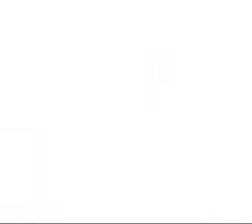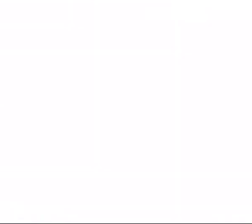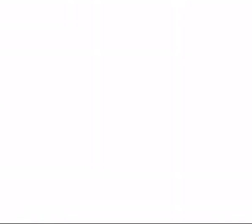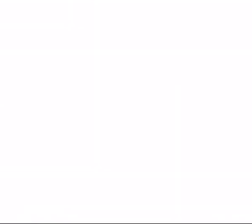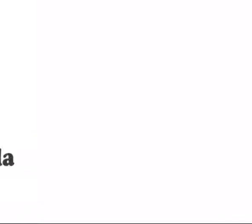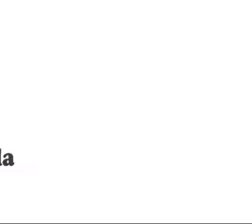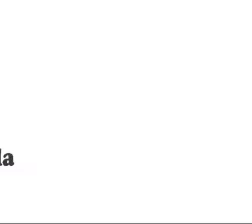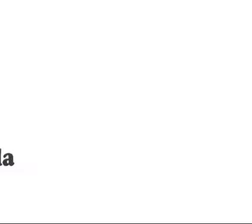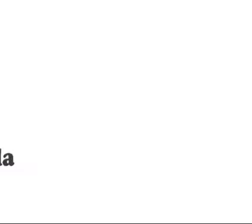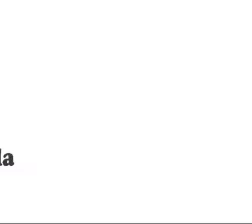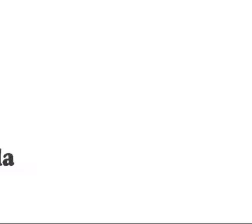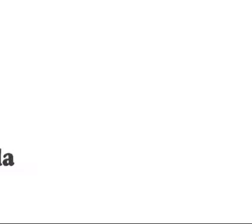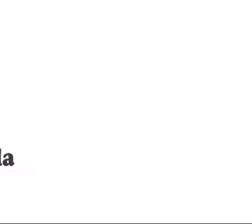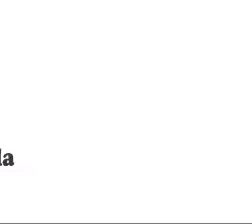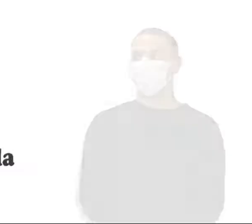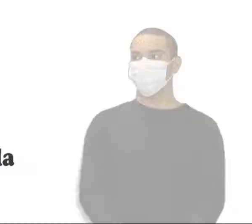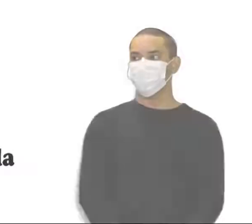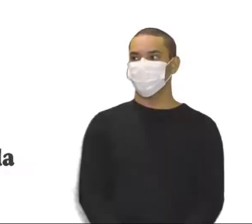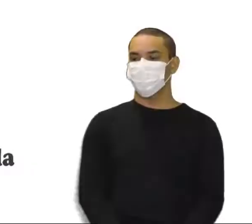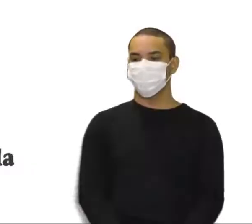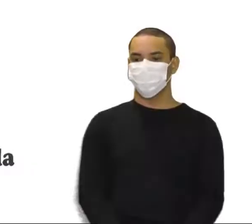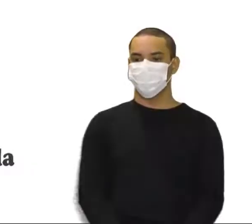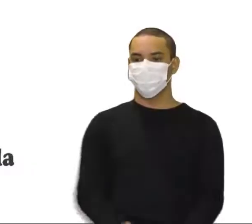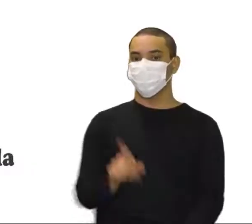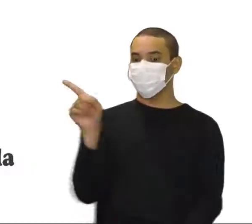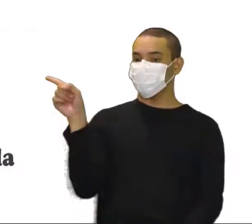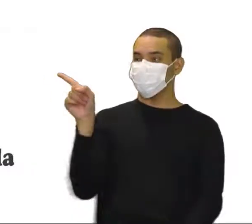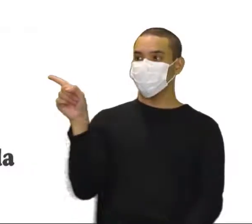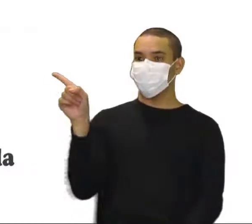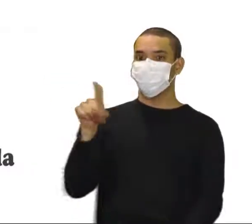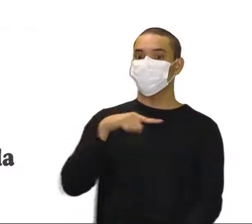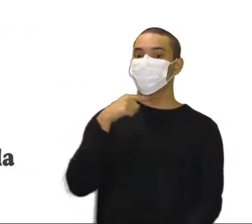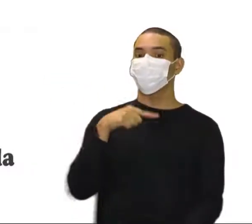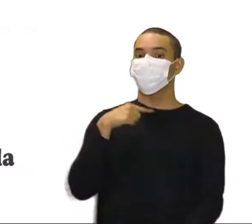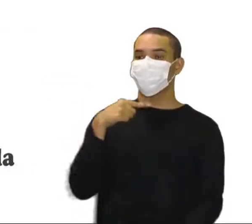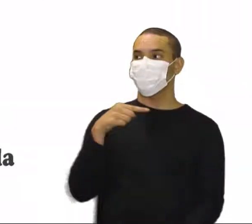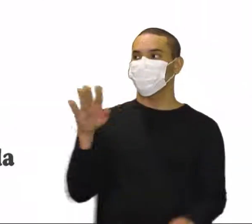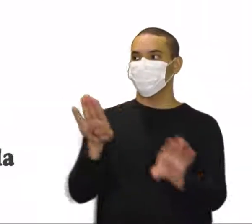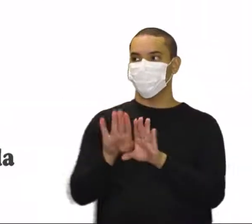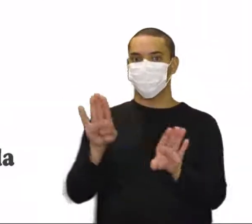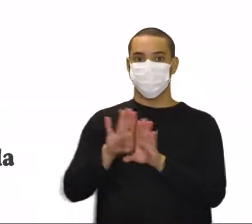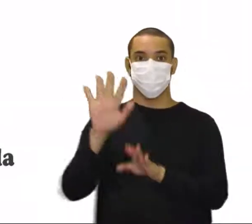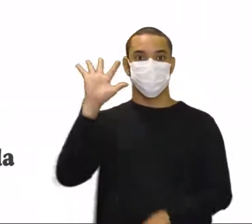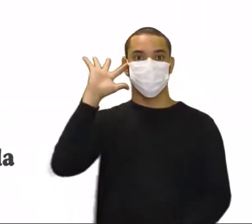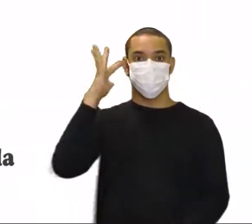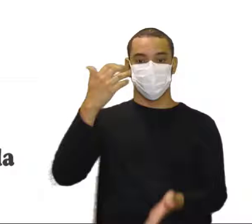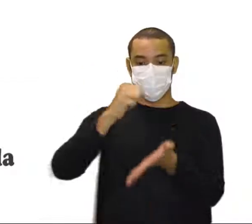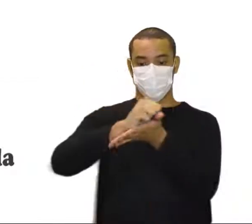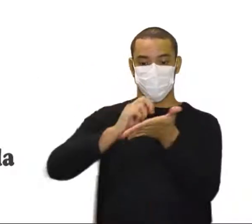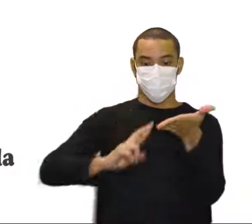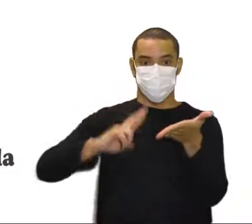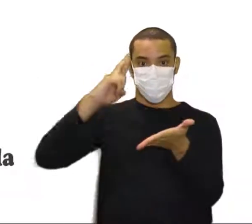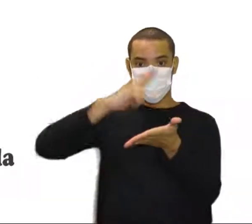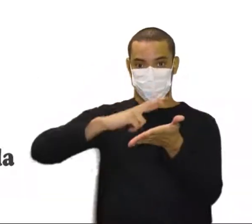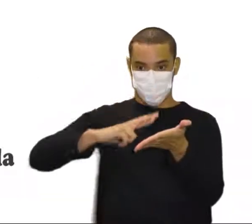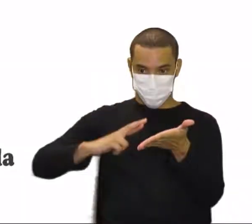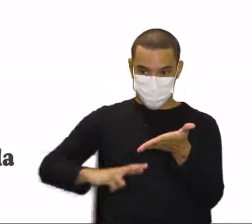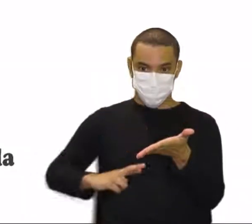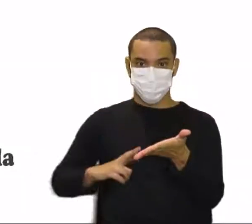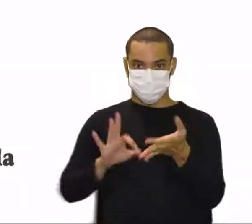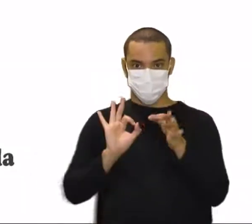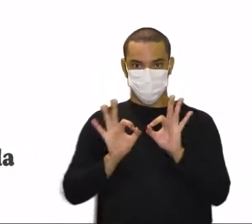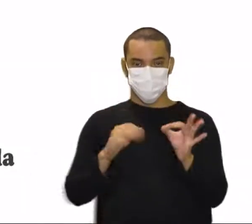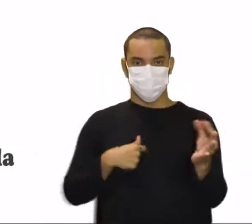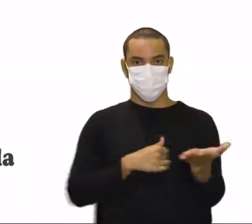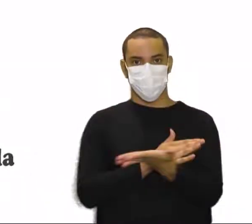nós vamos fazer aqui? Tirar nossas dúvidas e resolver exercícios, tá, pessoal? Então, vamos aí